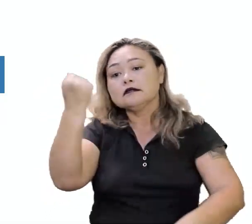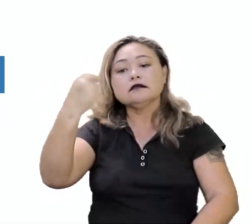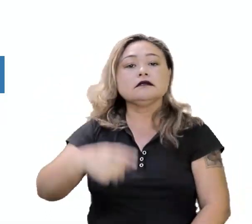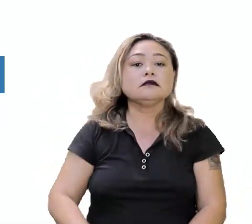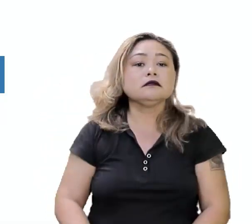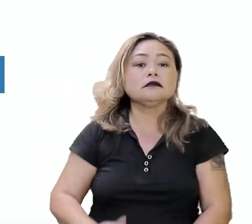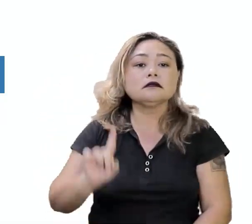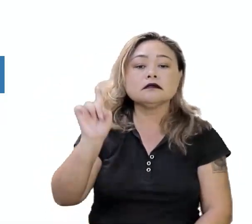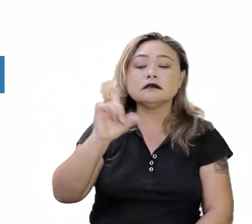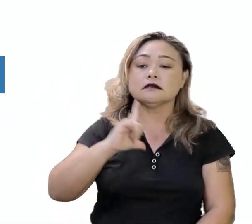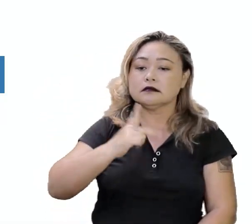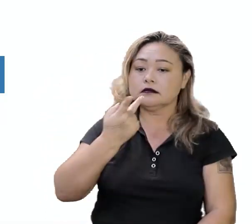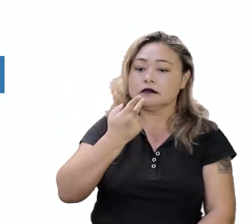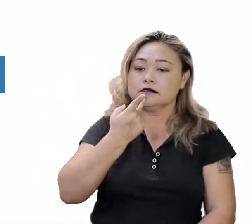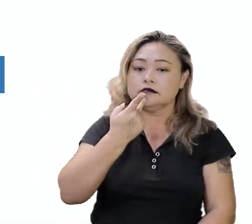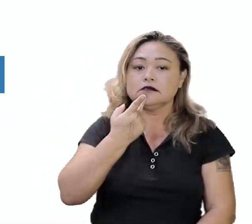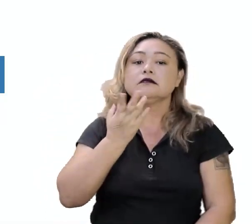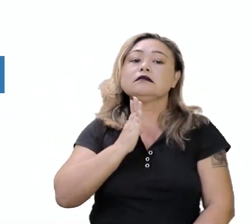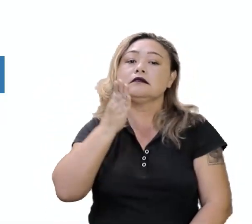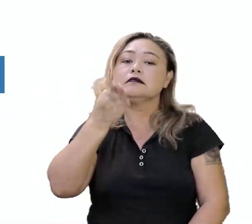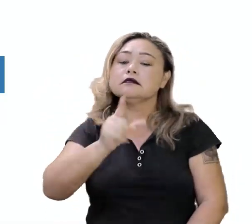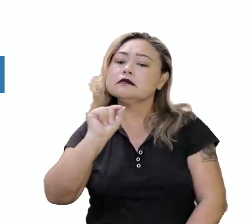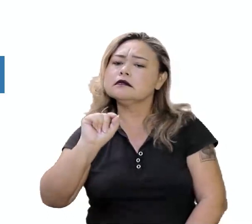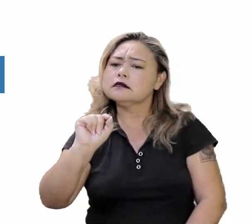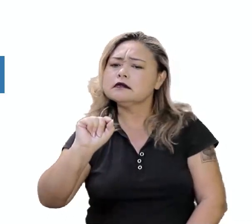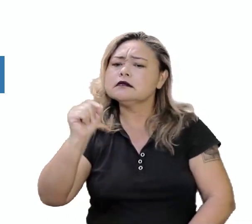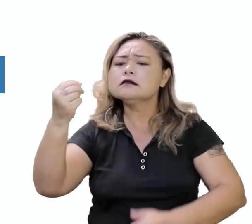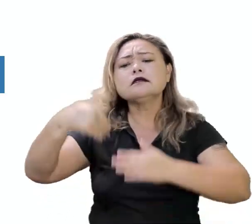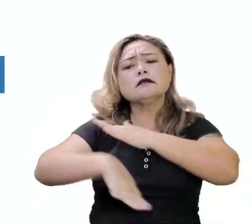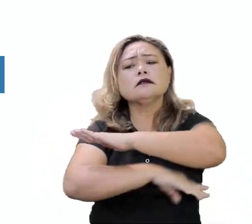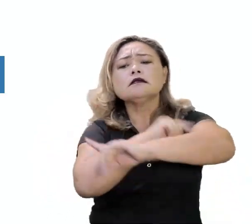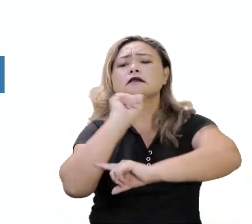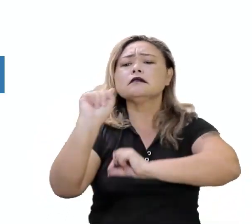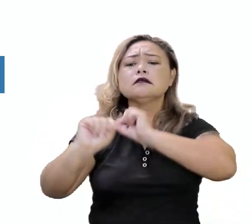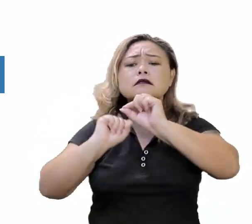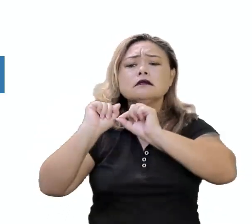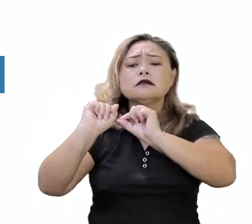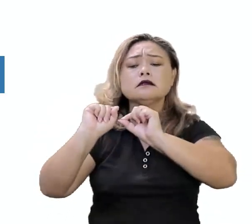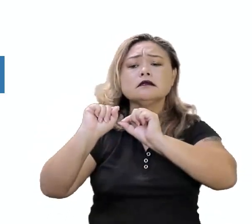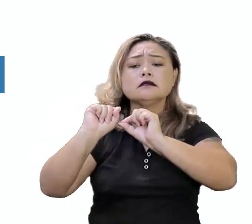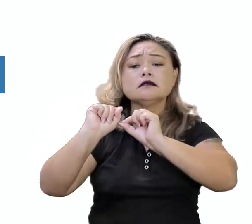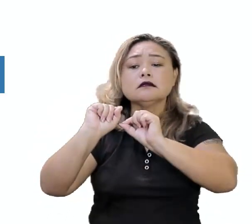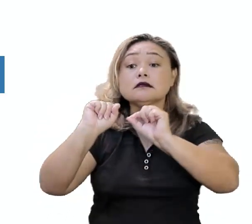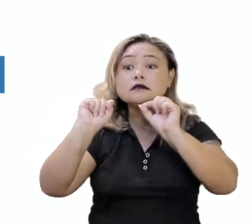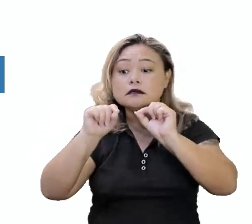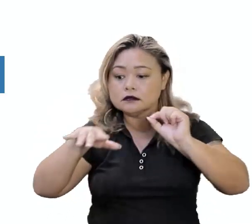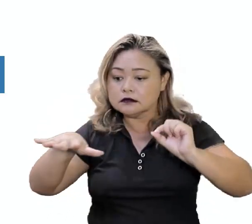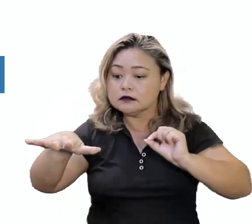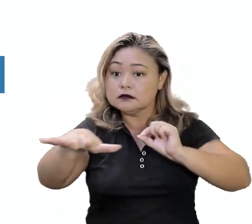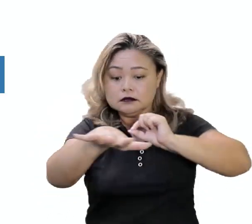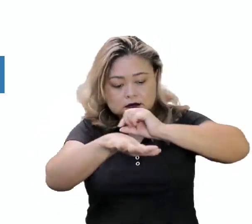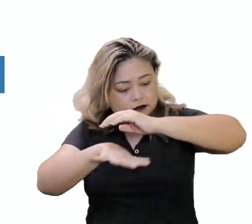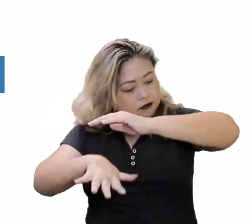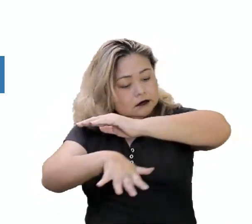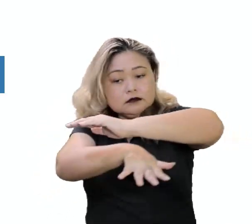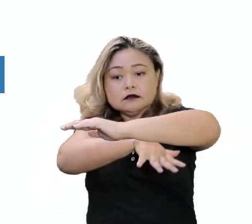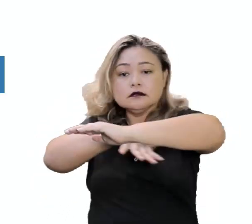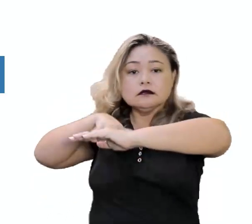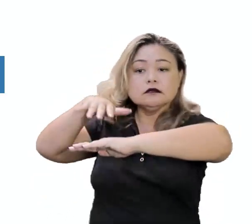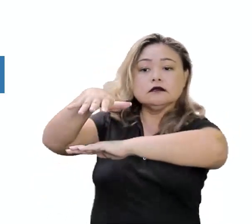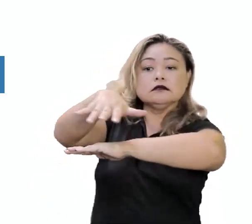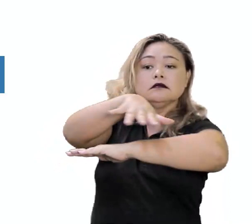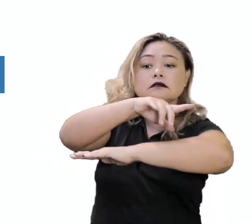lá. A gente falou sobre o ecossistema. O que é mesmo o ecossistema, prof? É aquele ambiente onde nós vamos